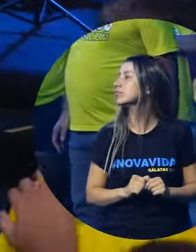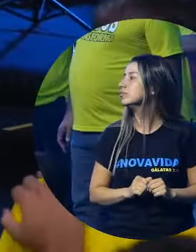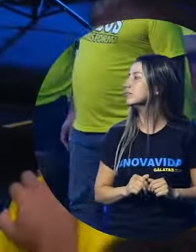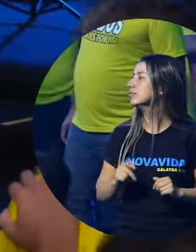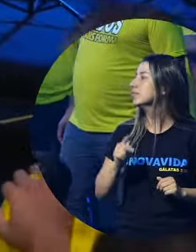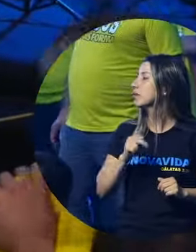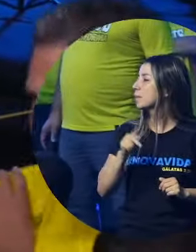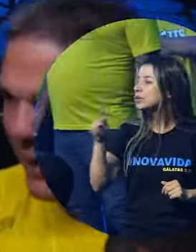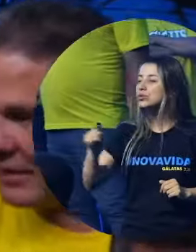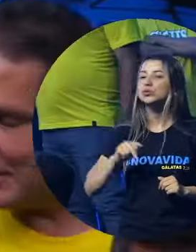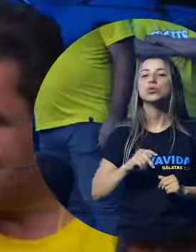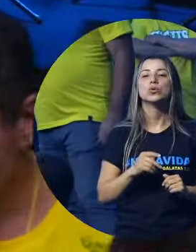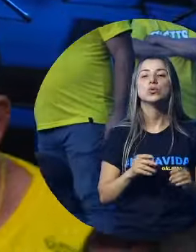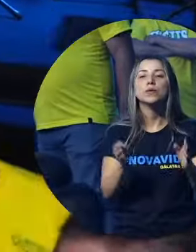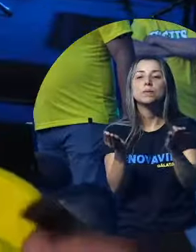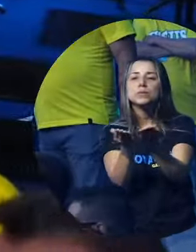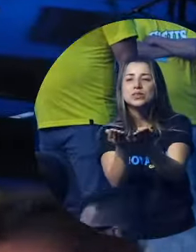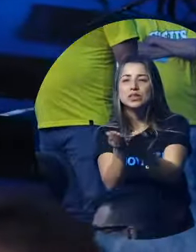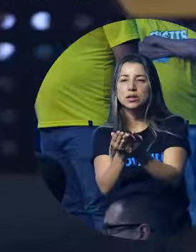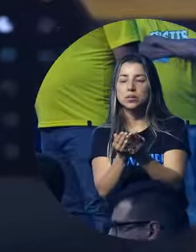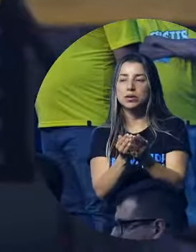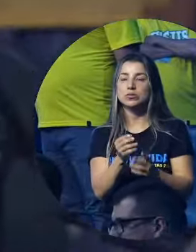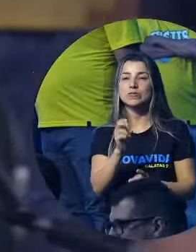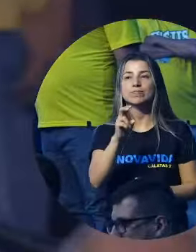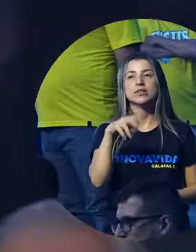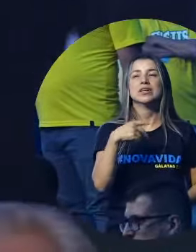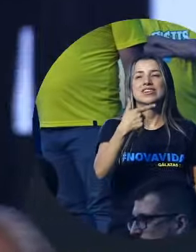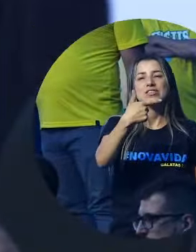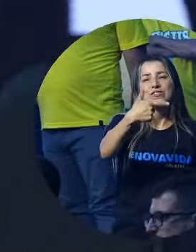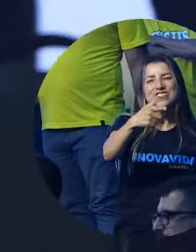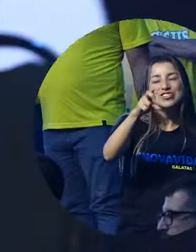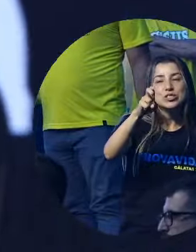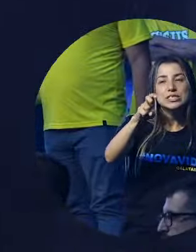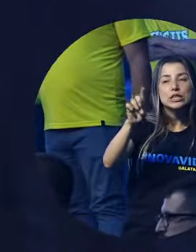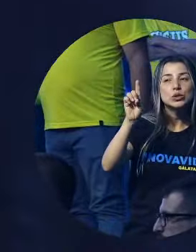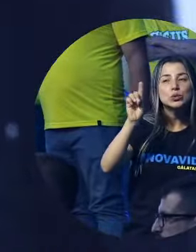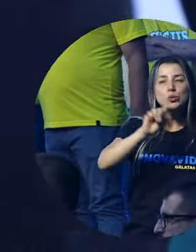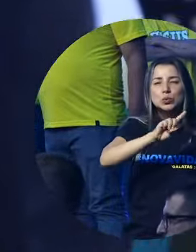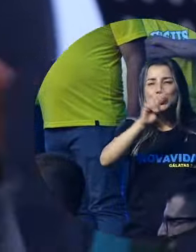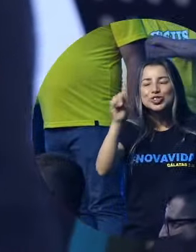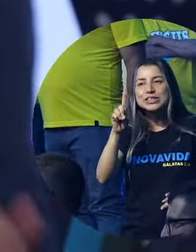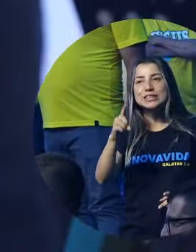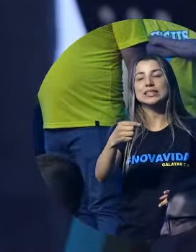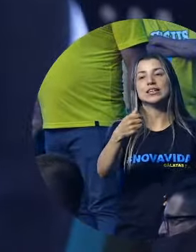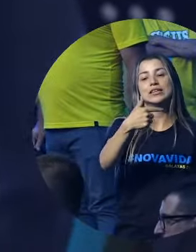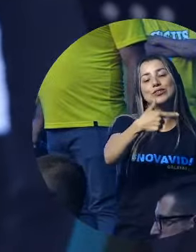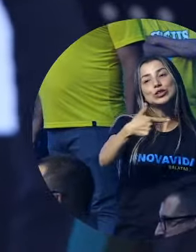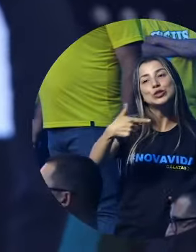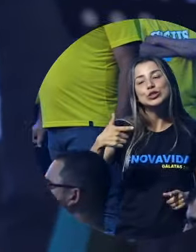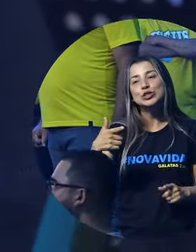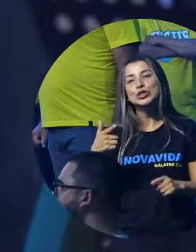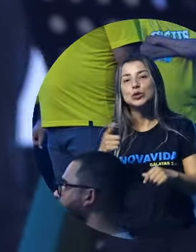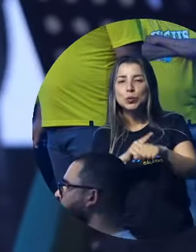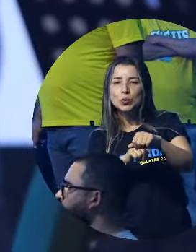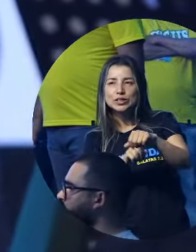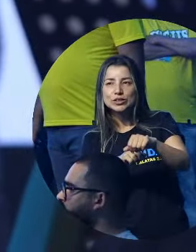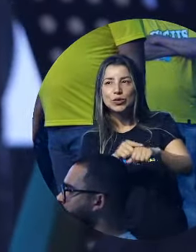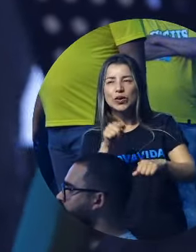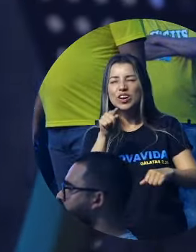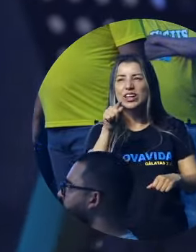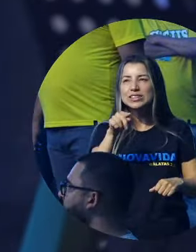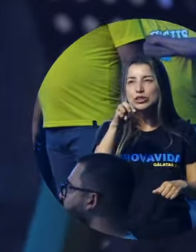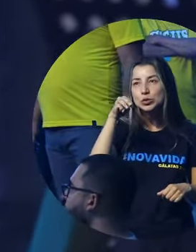Pastor Fernando, meus irmãos, 25 dias, 22 horas, 7 minutos